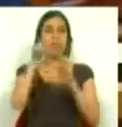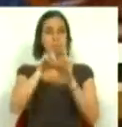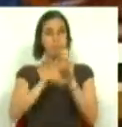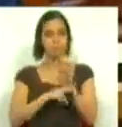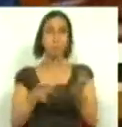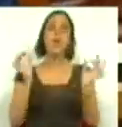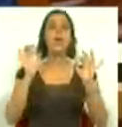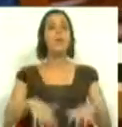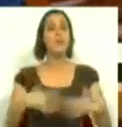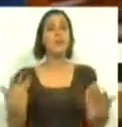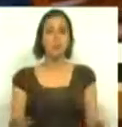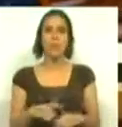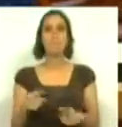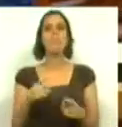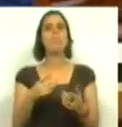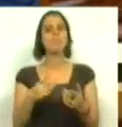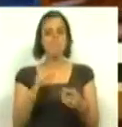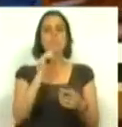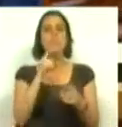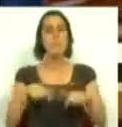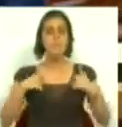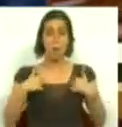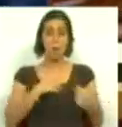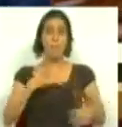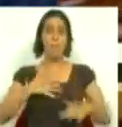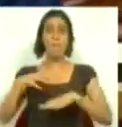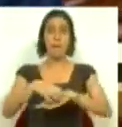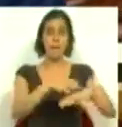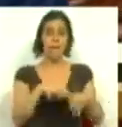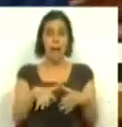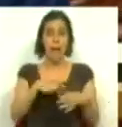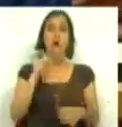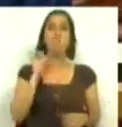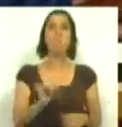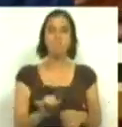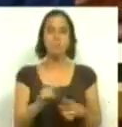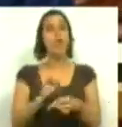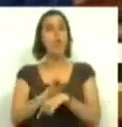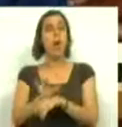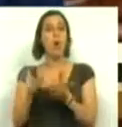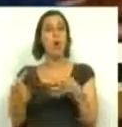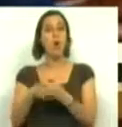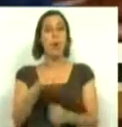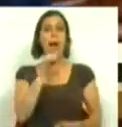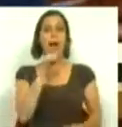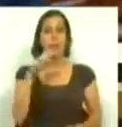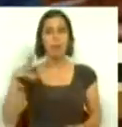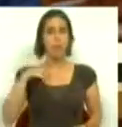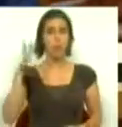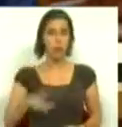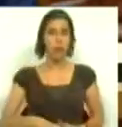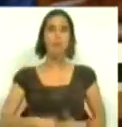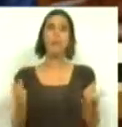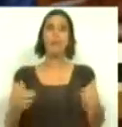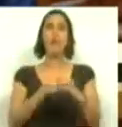regulação. E, por fim, uma interessante capacitação das entidades empresariais do setor e, desde logo, do Grupo Águas